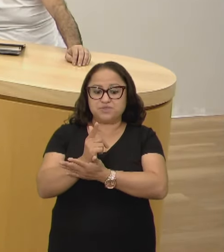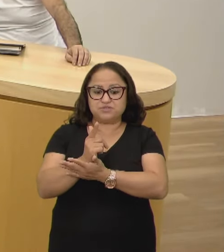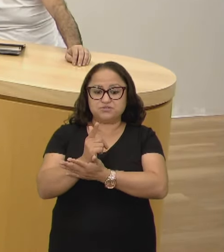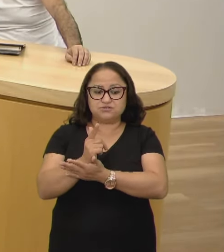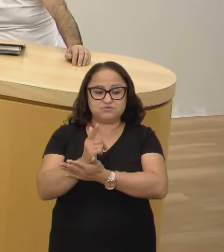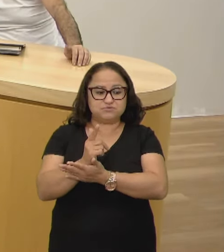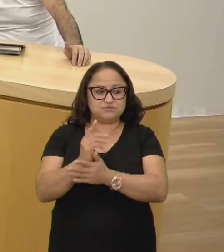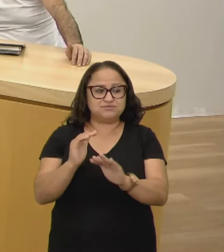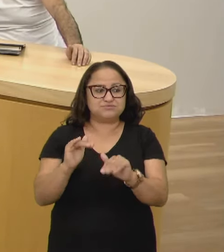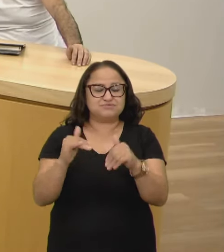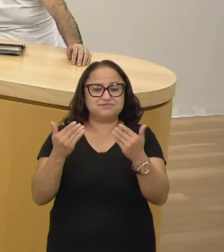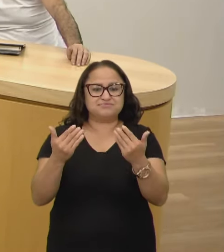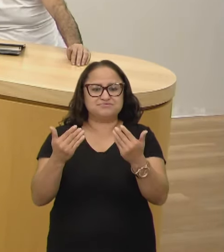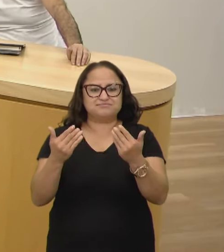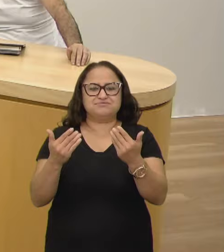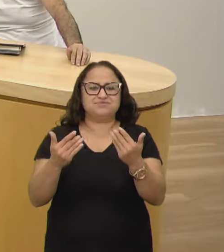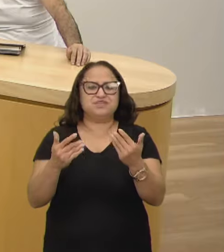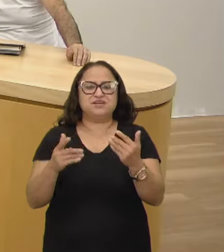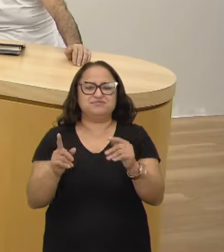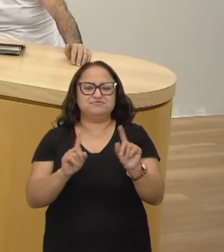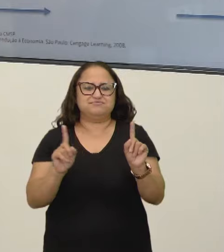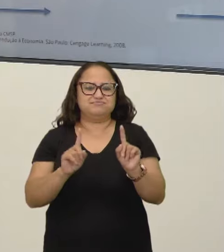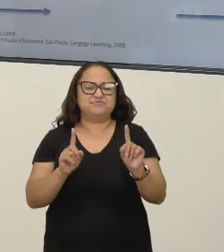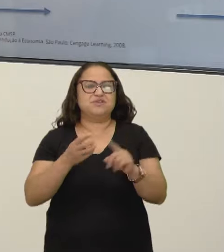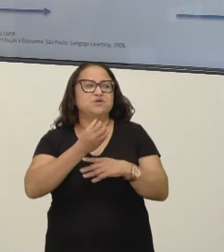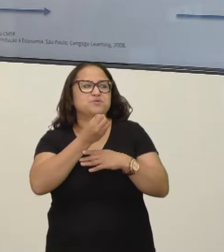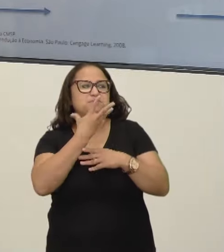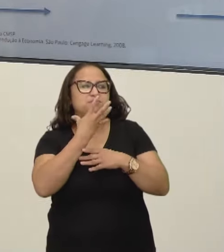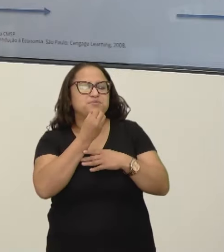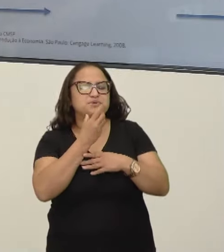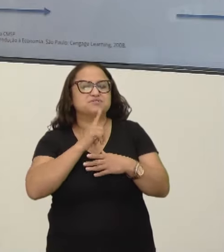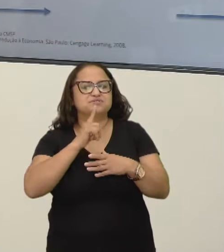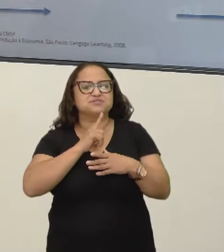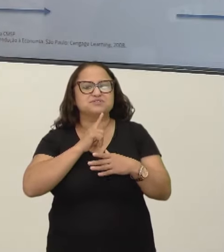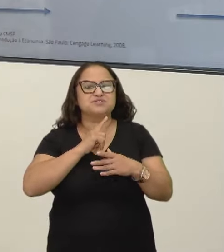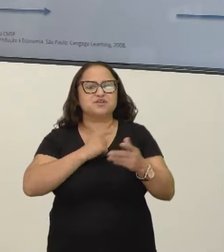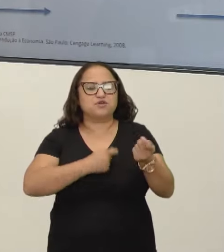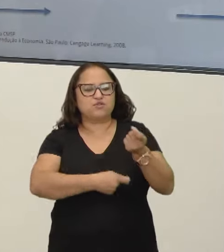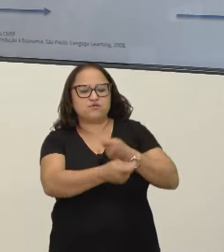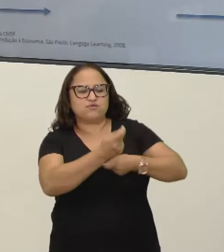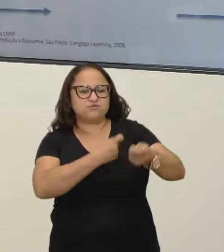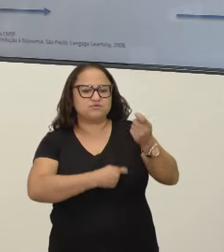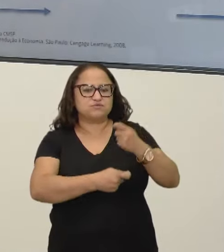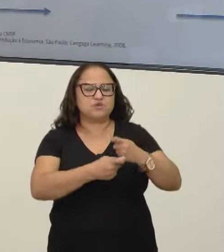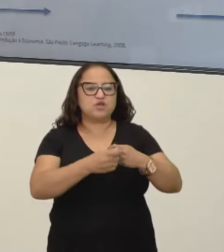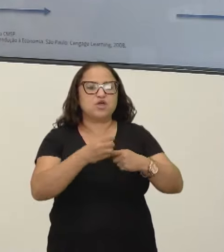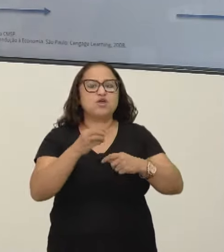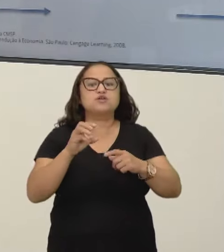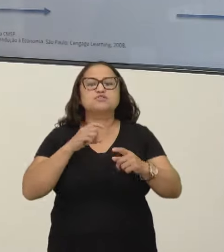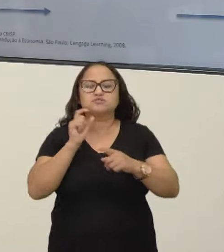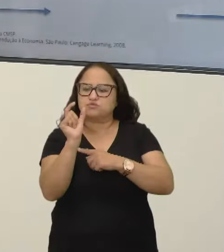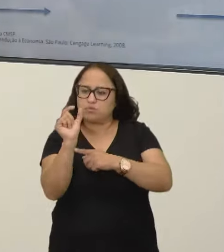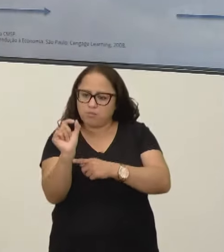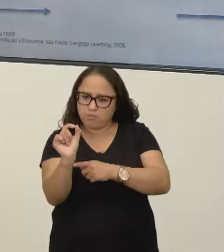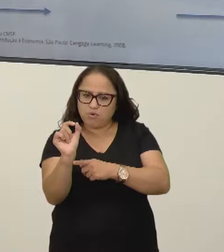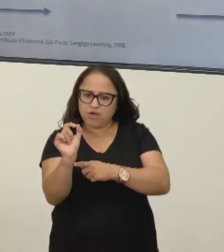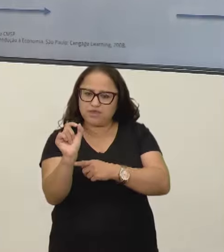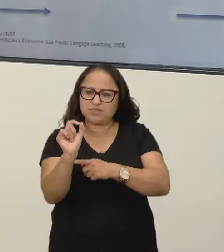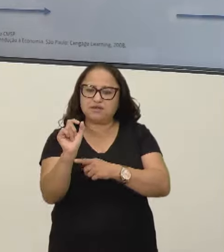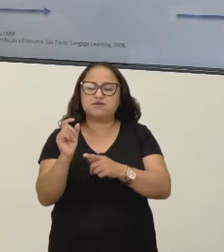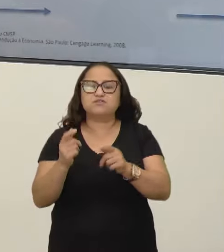por que o fluxo de bens e serviços e o fluxo de moeda segue o caminho contrário? Justamente porque ele